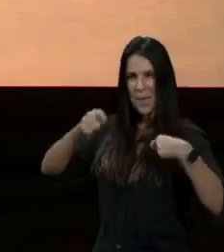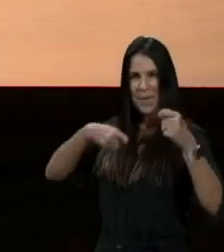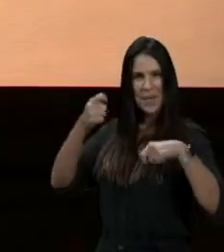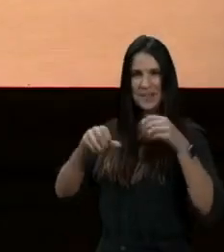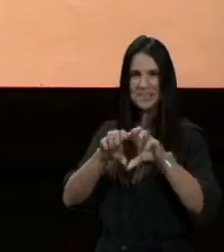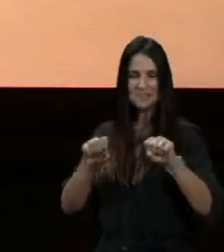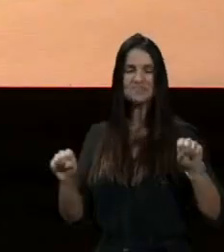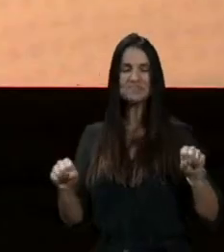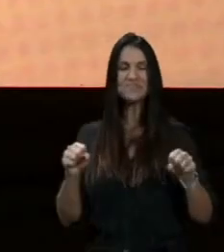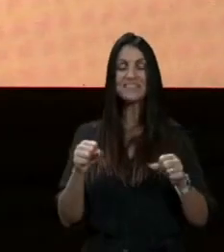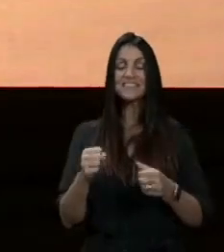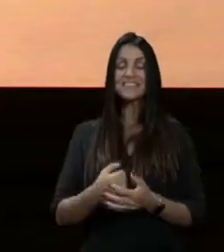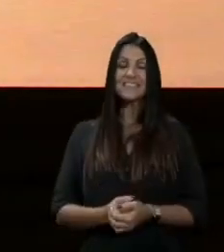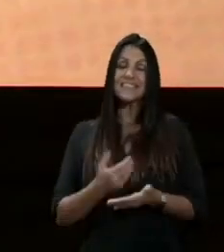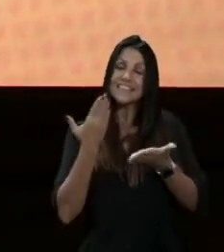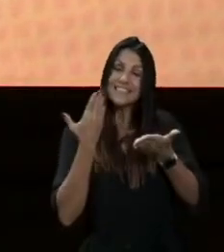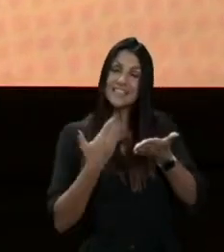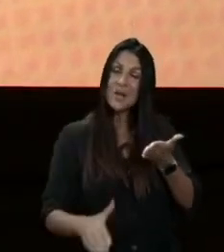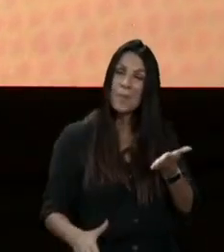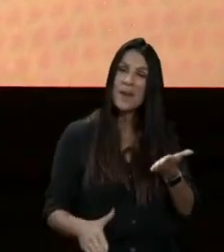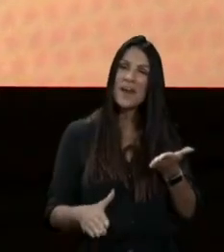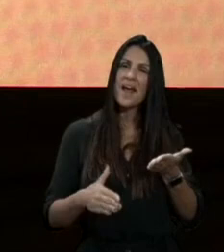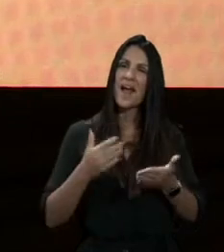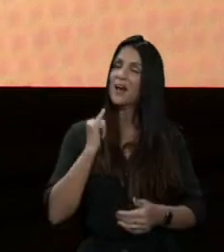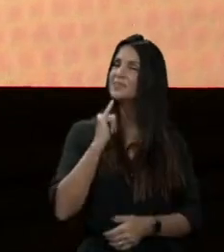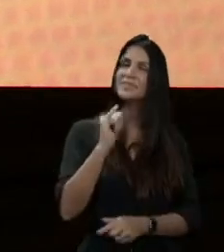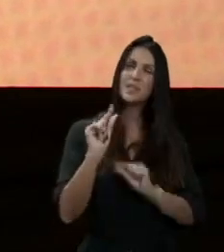e eu quero terminar dizendo que não dá para ter esperança